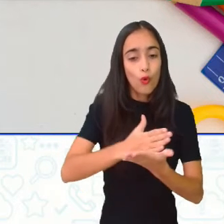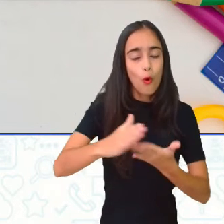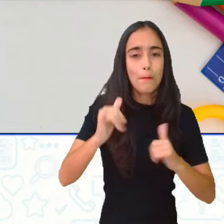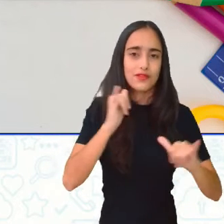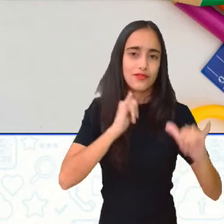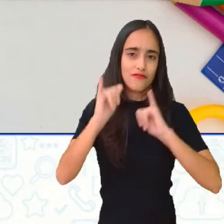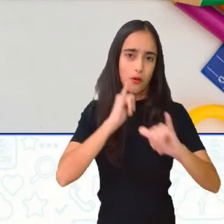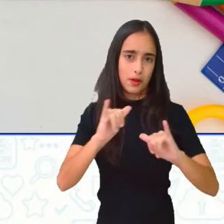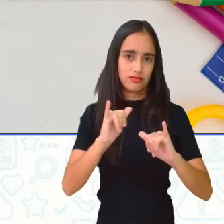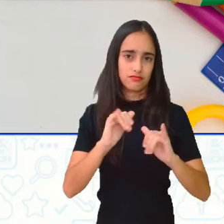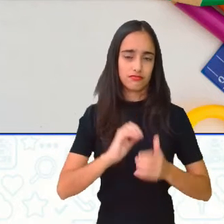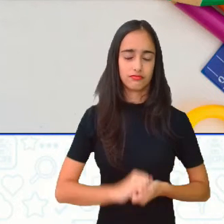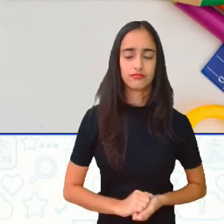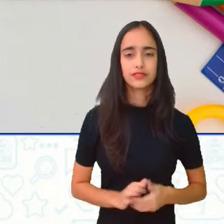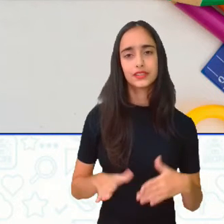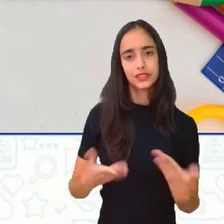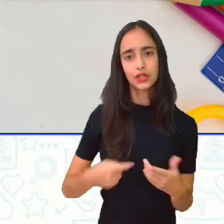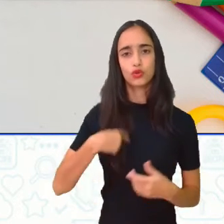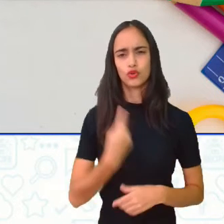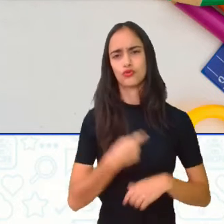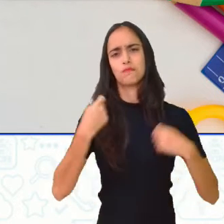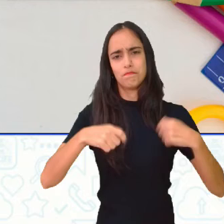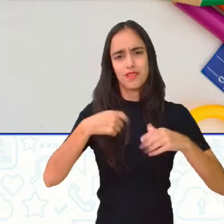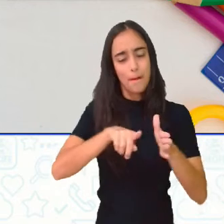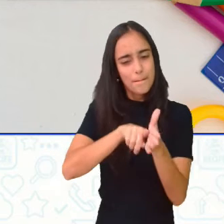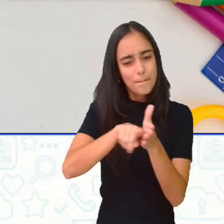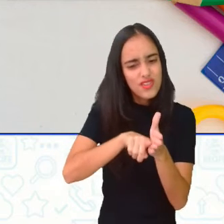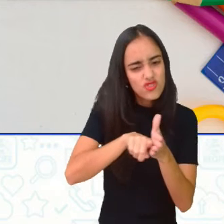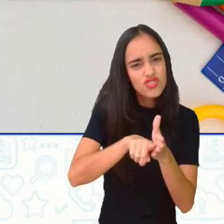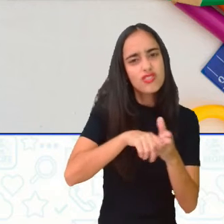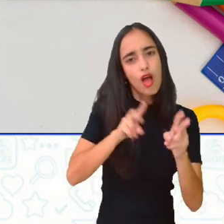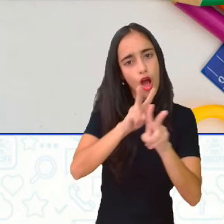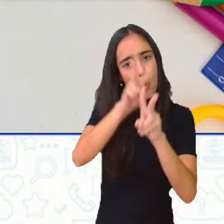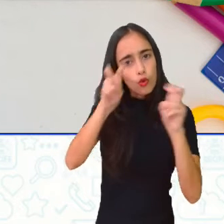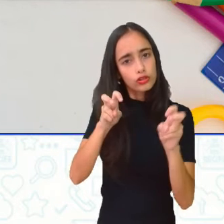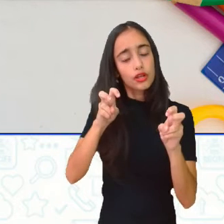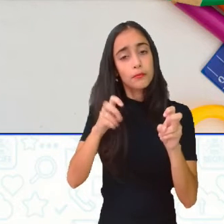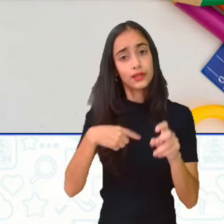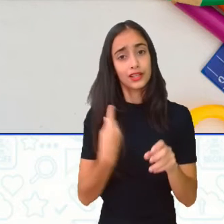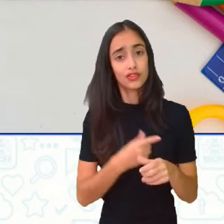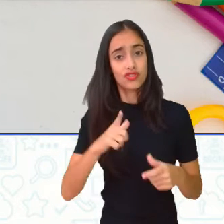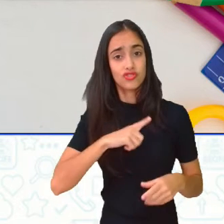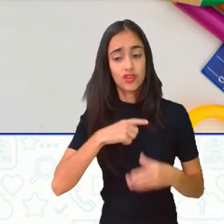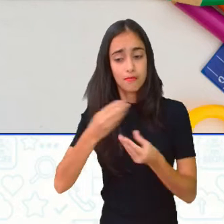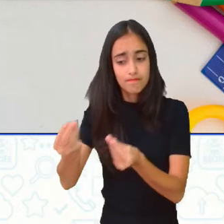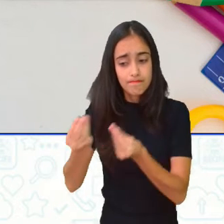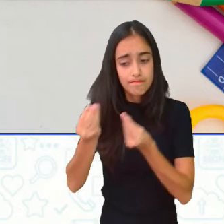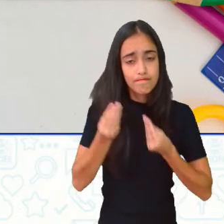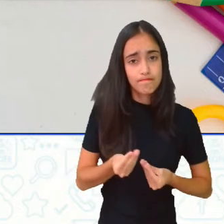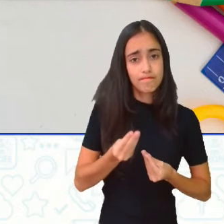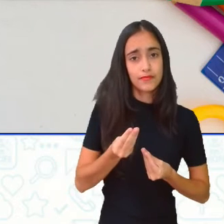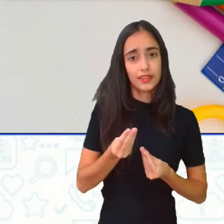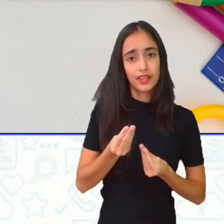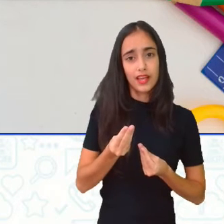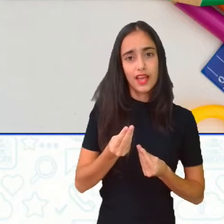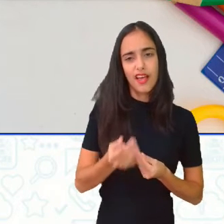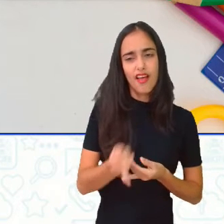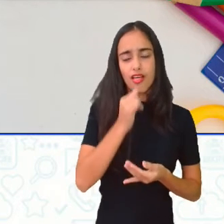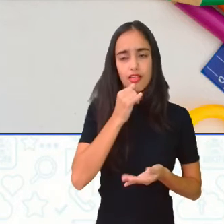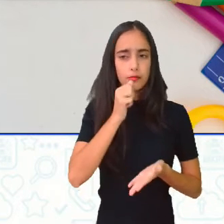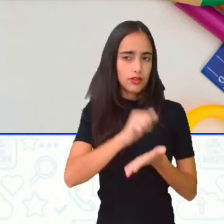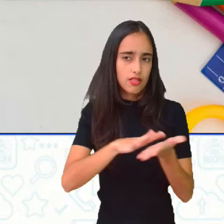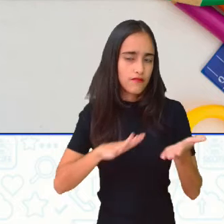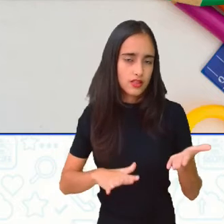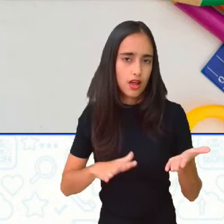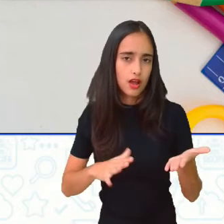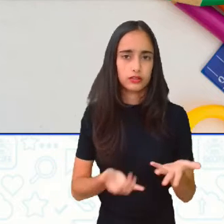precisa pesquisar sobre o tema que a gente recebeu como tarefa, né? Então, se eu tenho uma